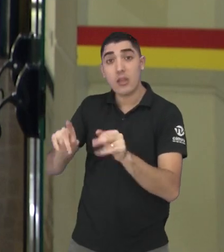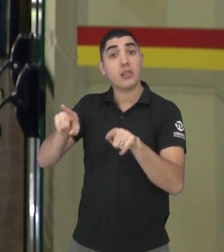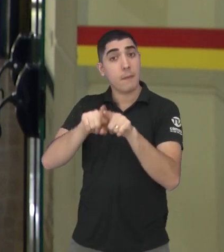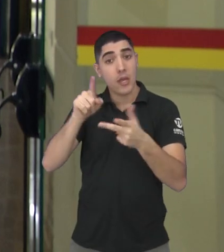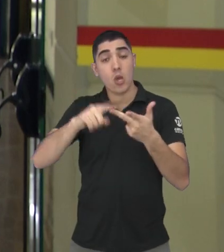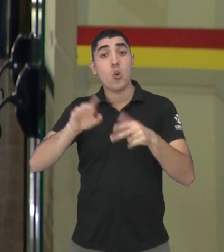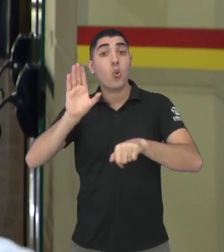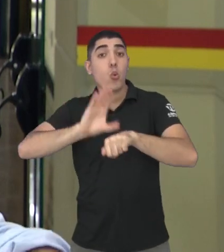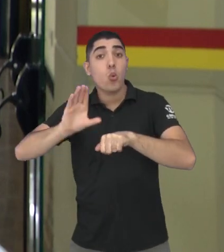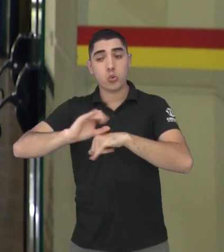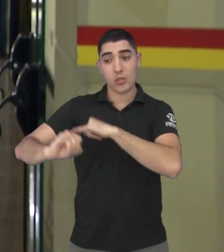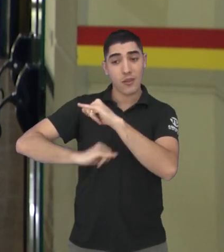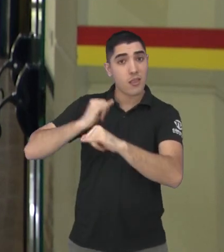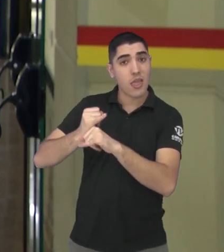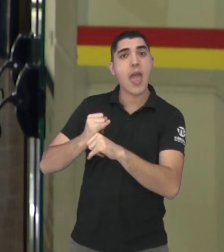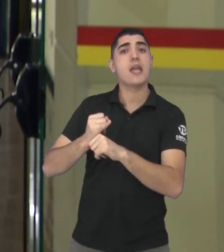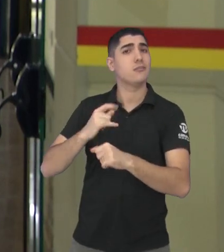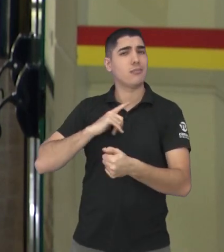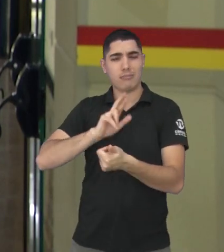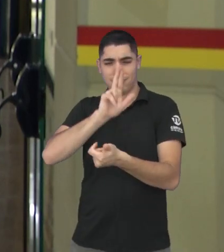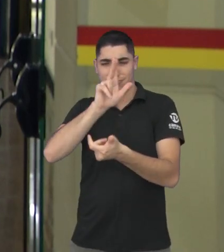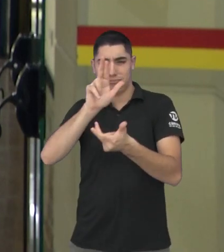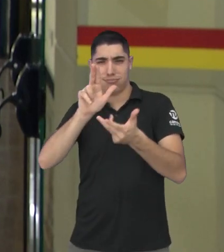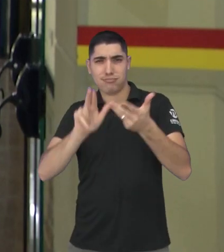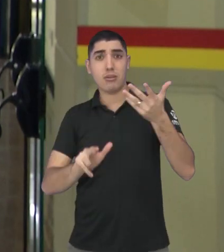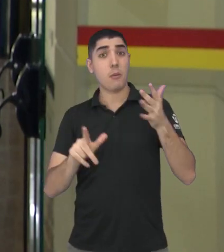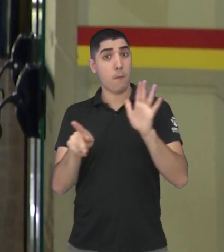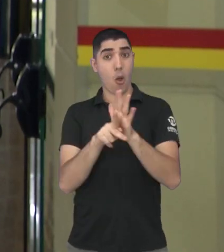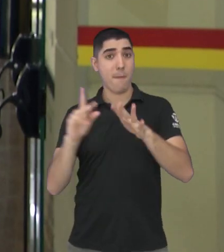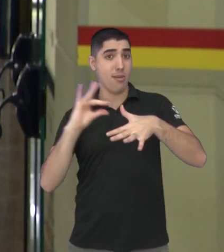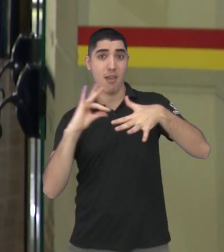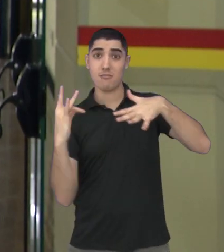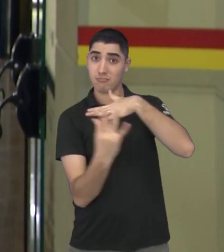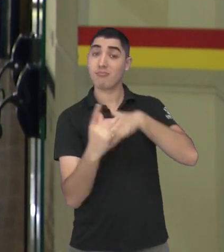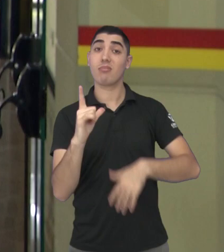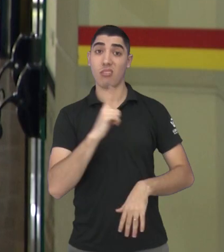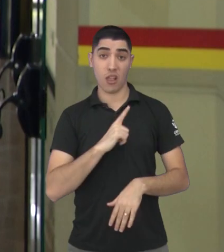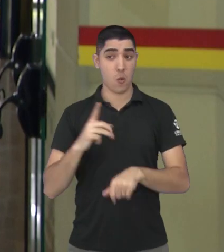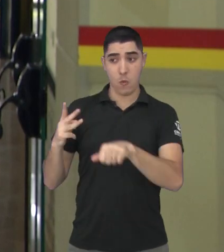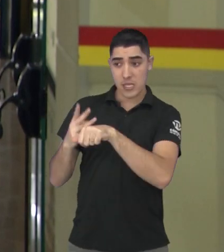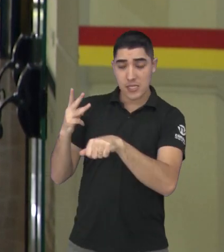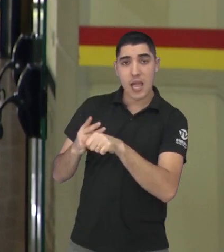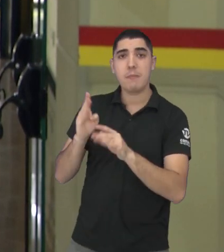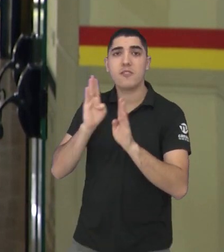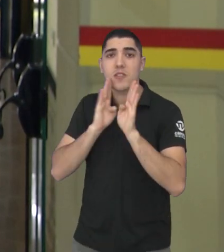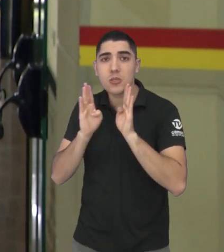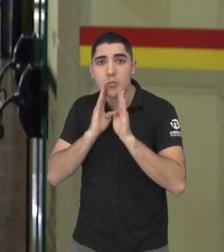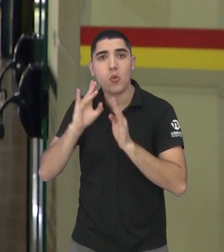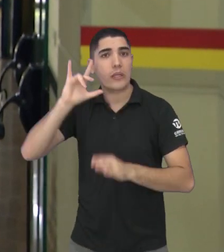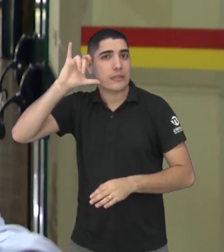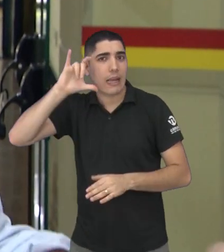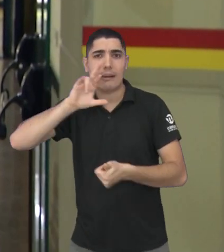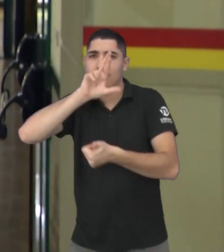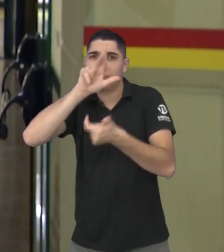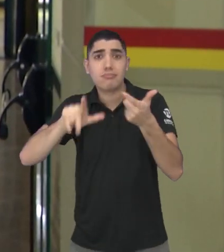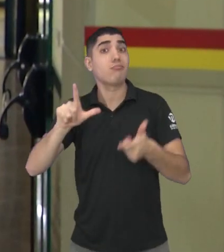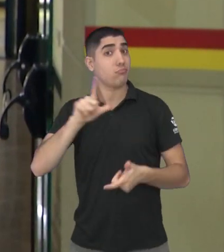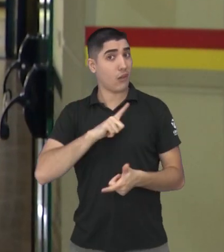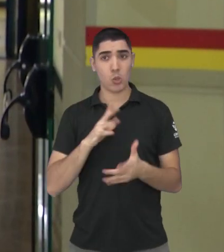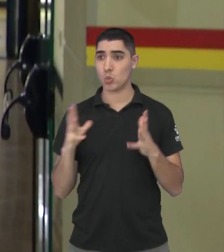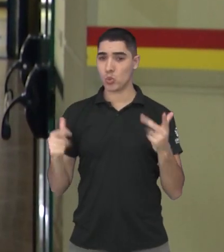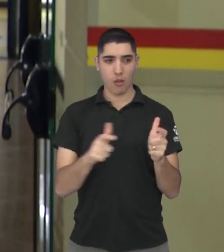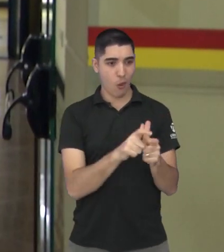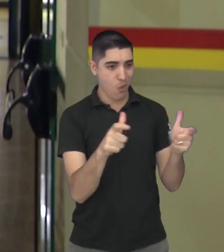às vezes de até de internet para pessoa hoje divulgar quantos negócios nós temos hoje por rede social foi pelo WhatsApp pelo Facebook